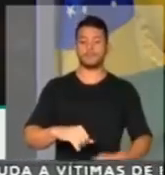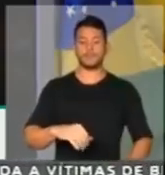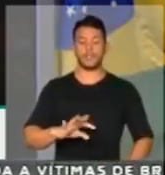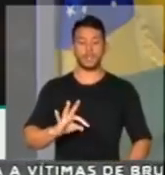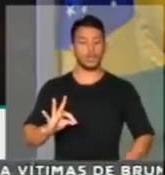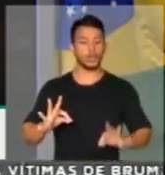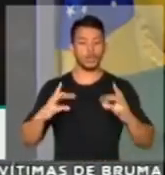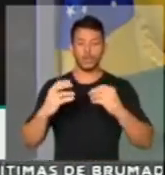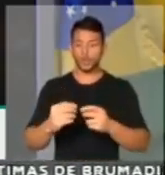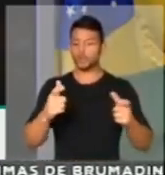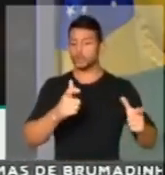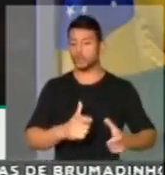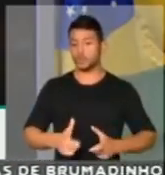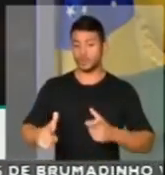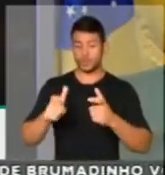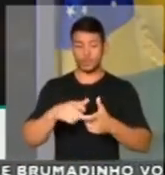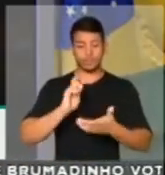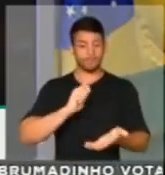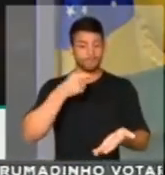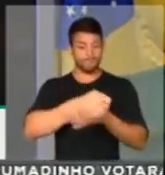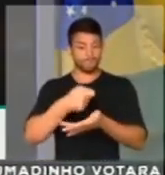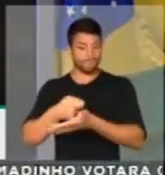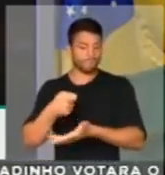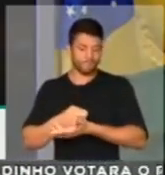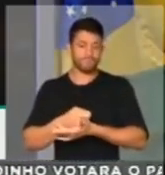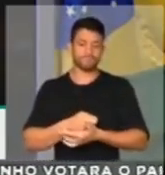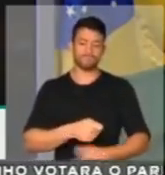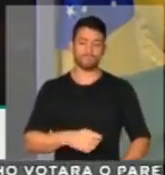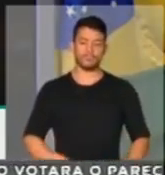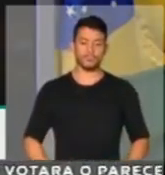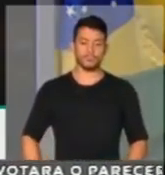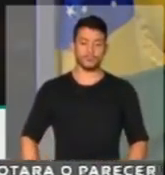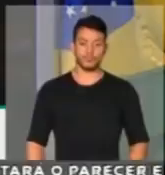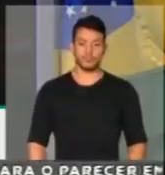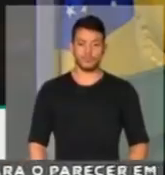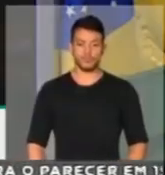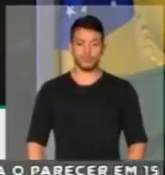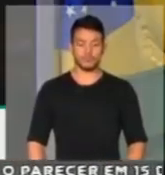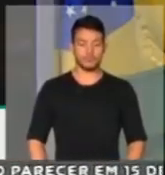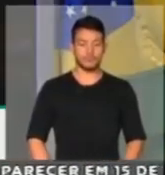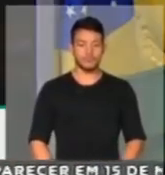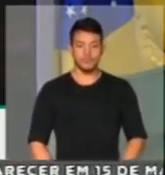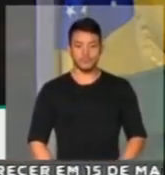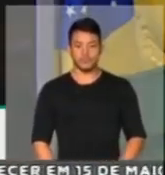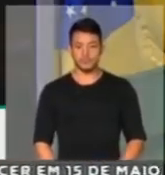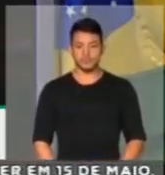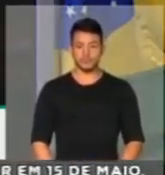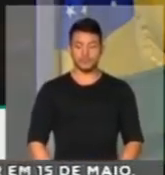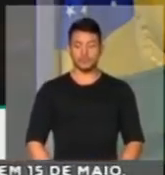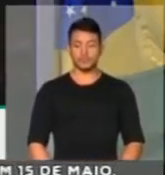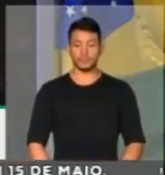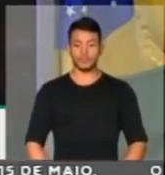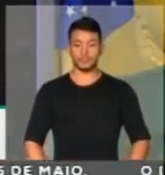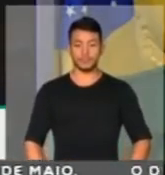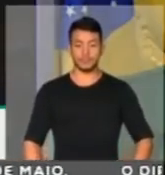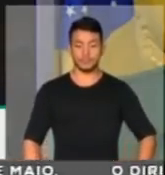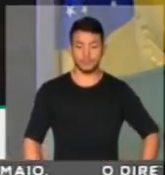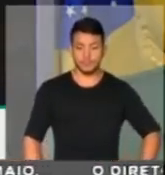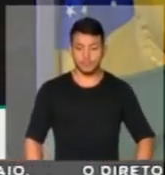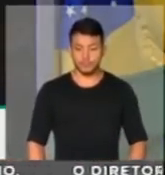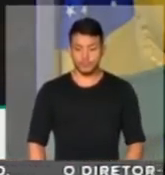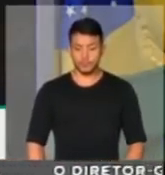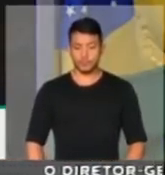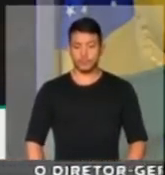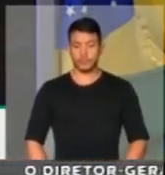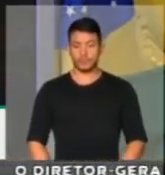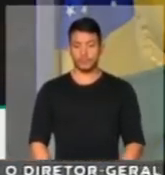que não têm força para fazer lobby aqui em Brasília, que não representa nenhuma corporação para bater aqui de porta em porta em gabinete, paga